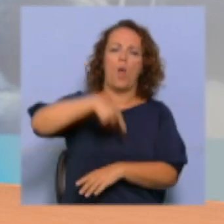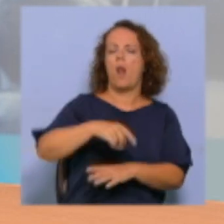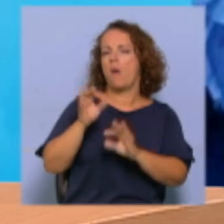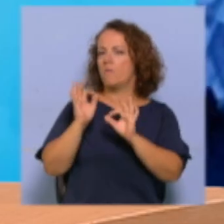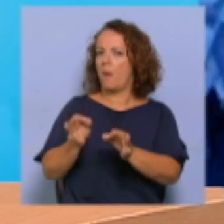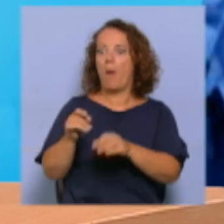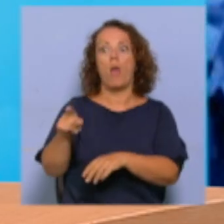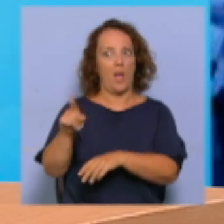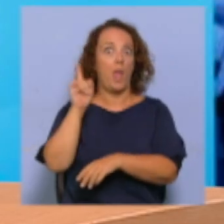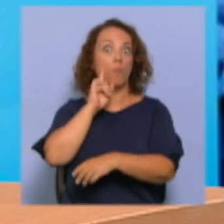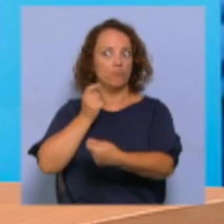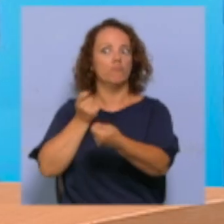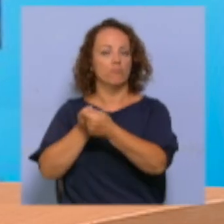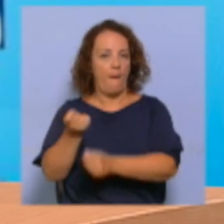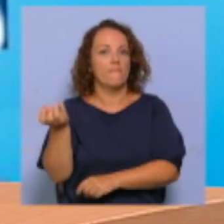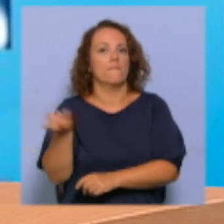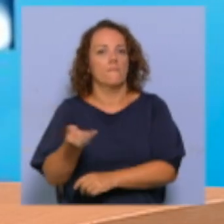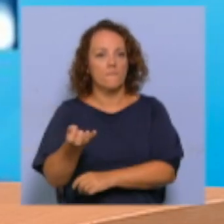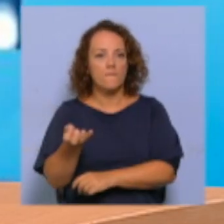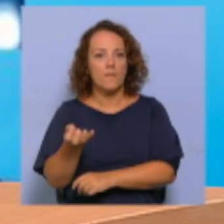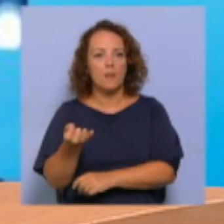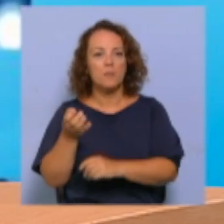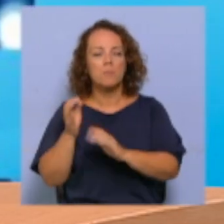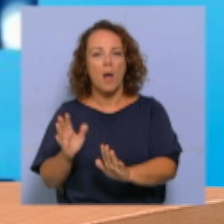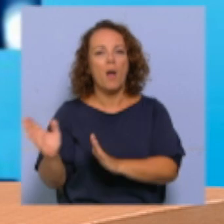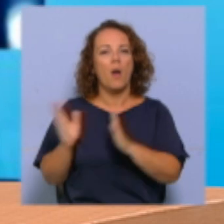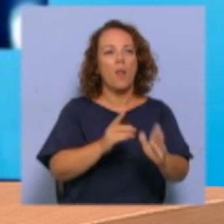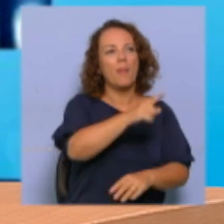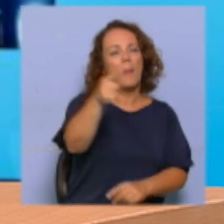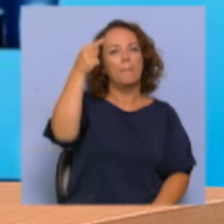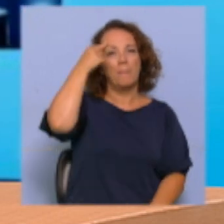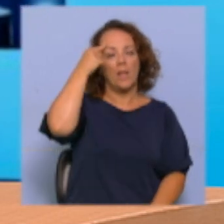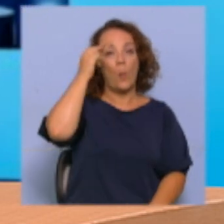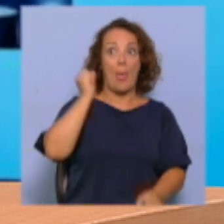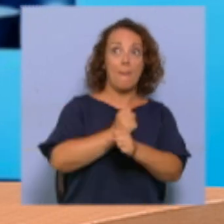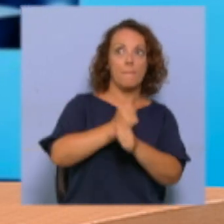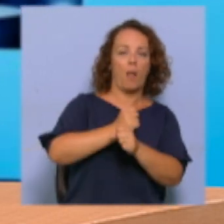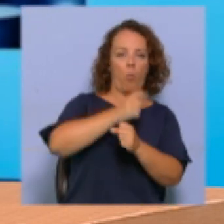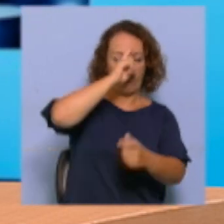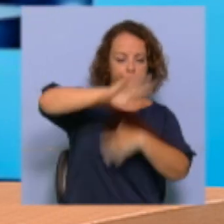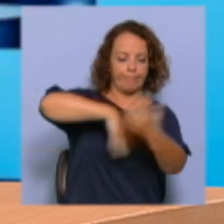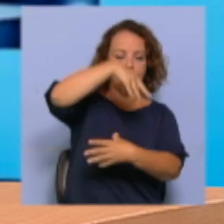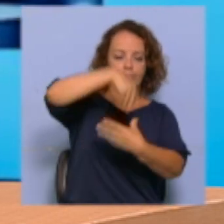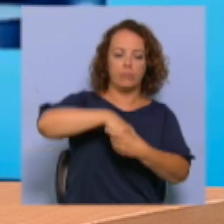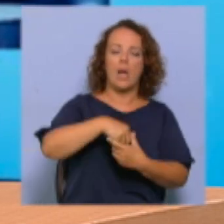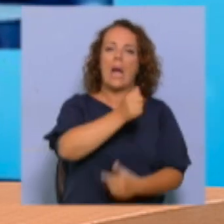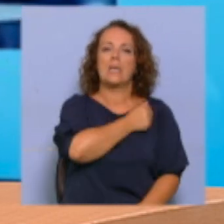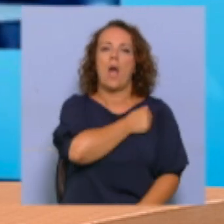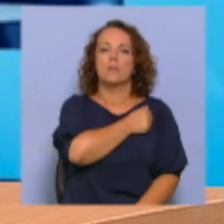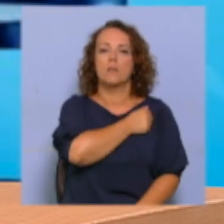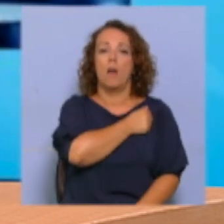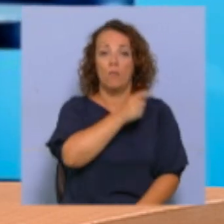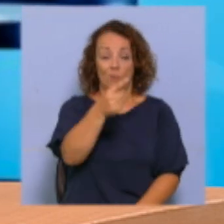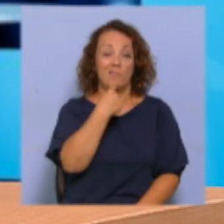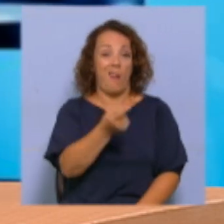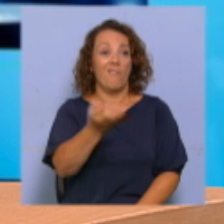muito importante, mas que o emprego não se confunda com a casa, porque, como dizem muito bem, a alturas tantas, os horários já não